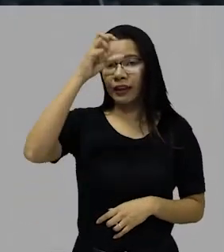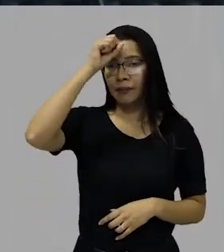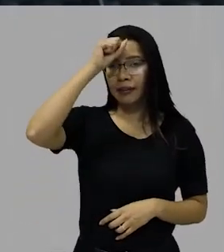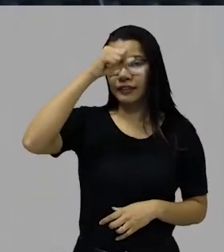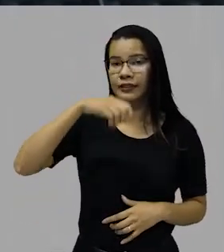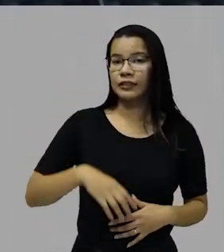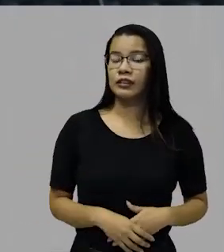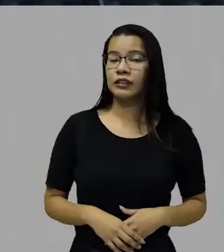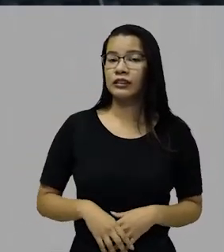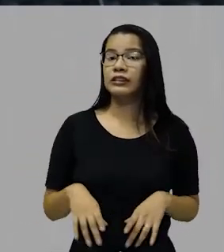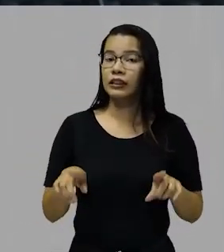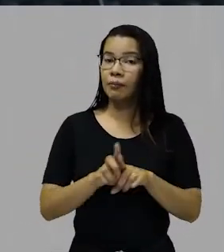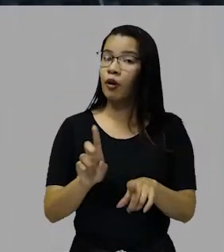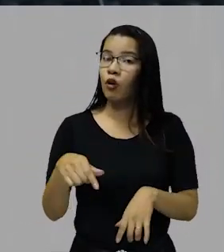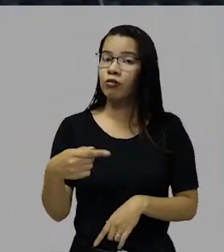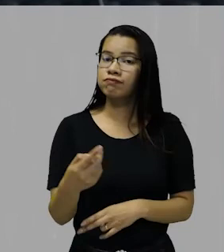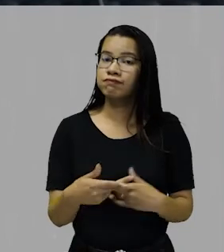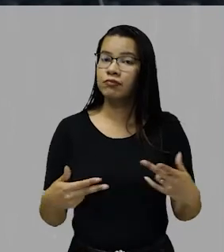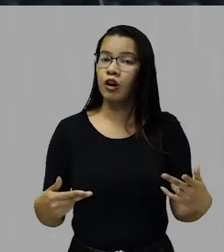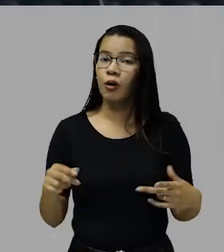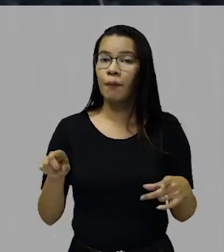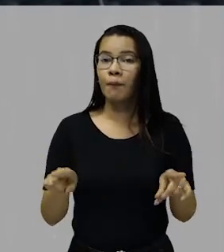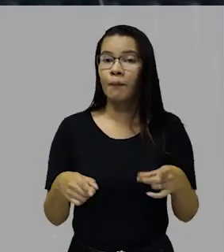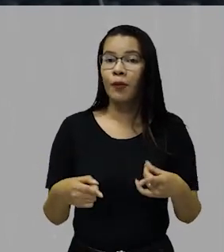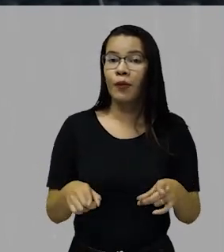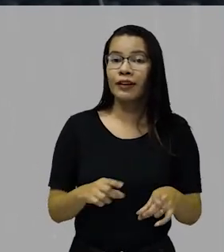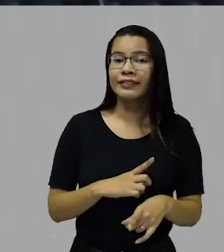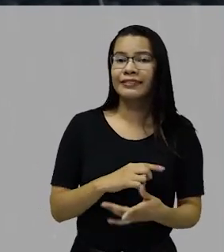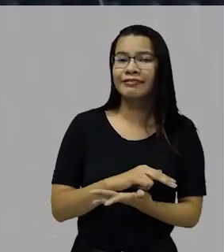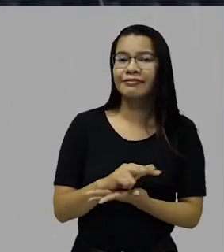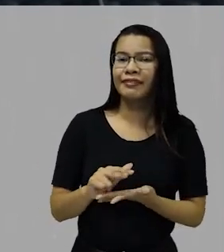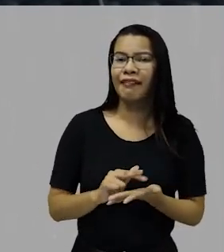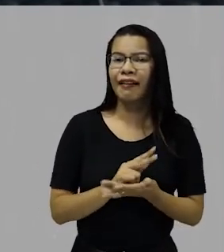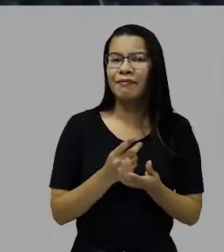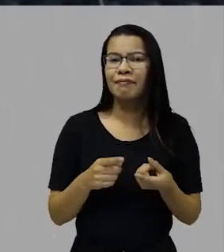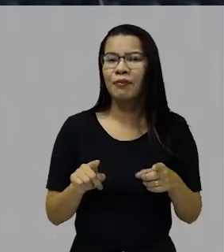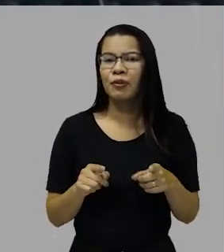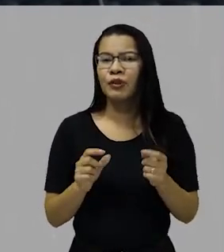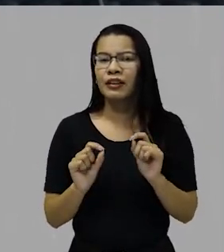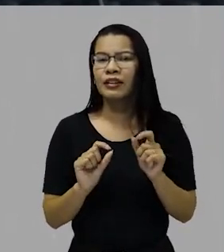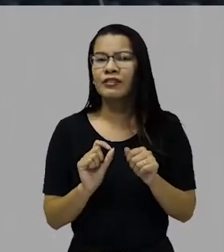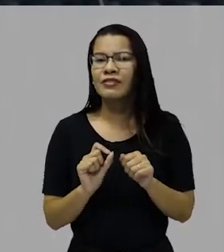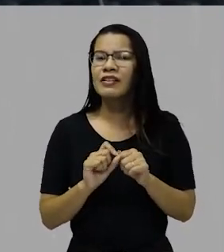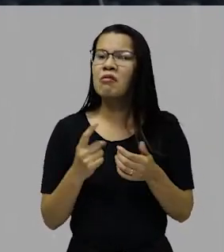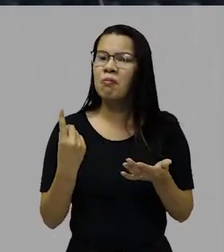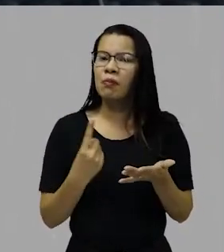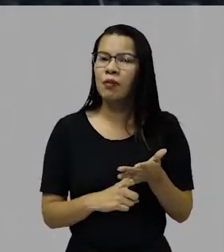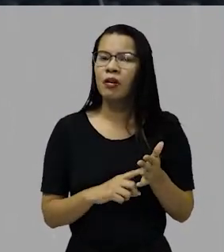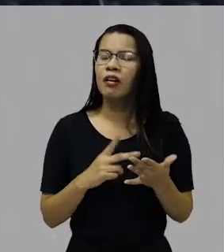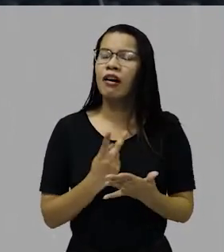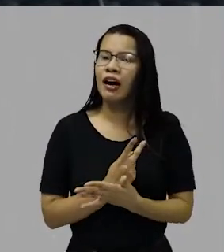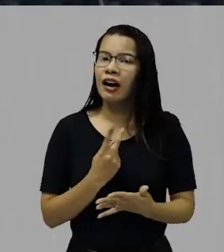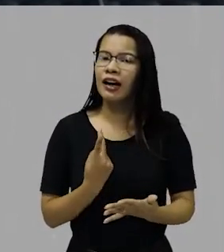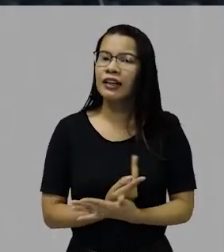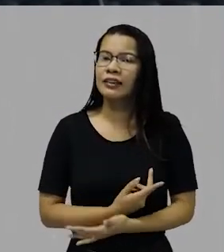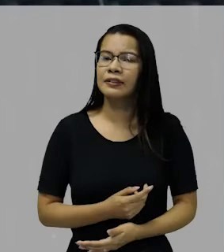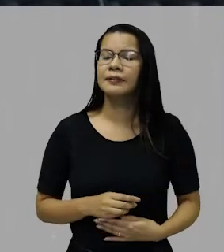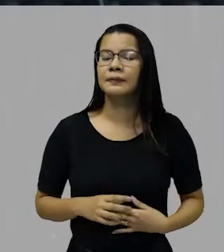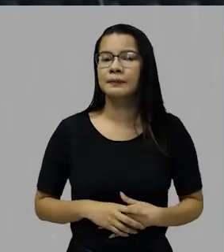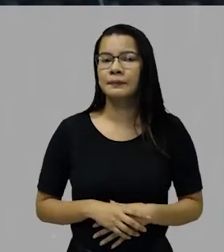aprendamos. Outra coisa, música. Gente, tem uma série de músicas aí que faz essas concordâncias erradas.